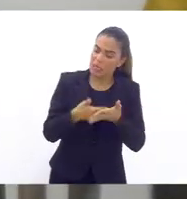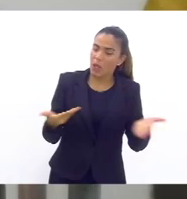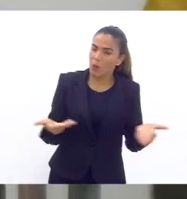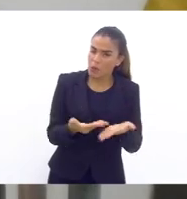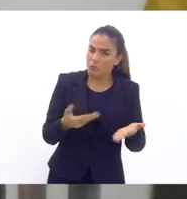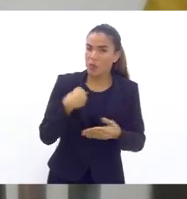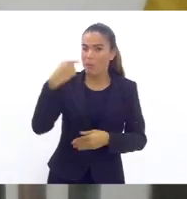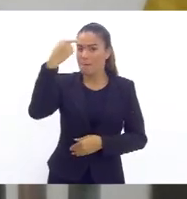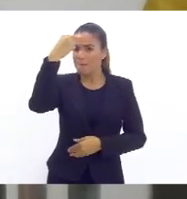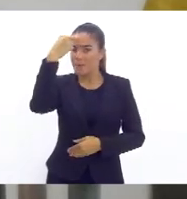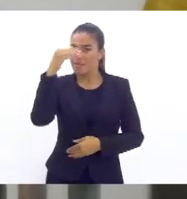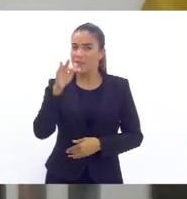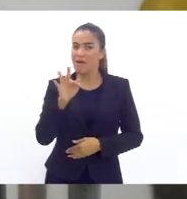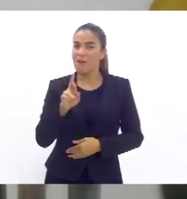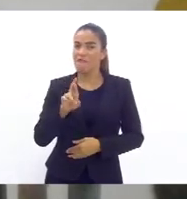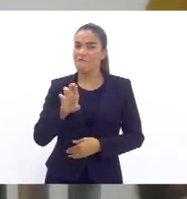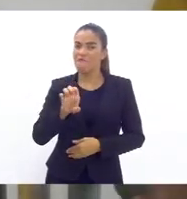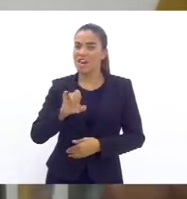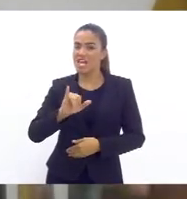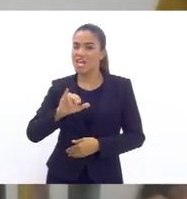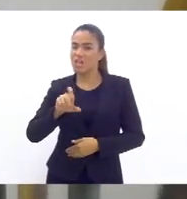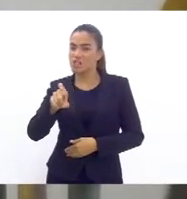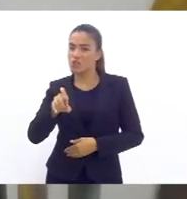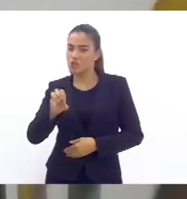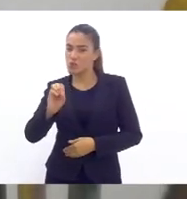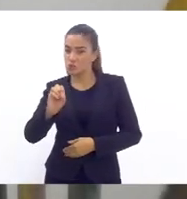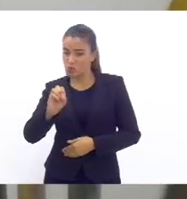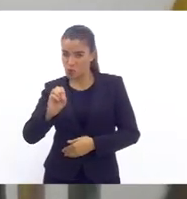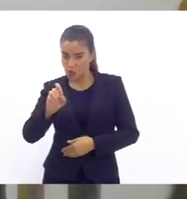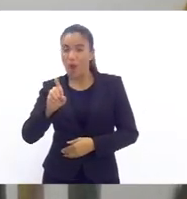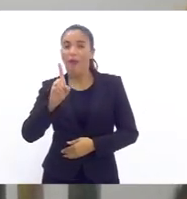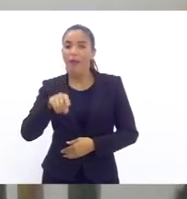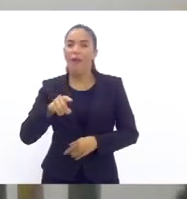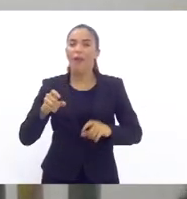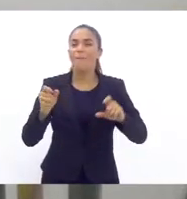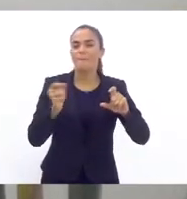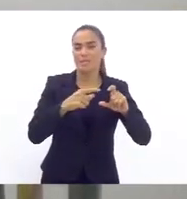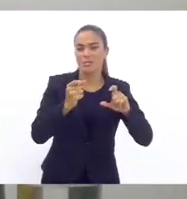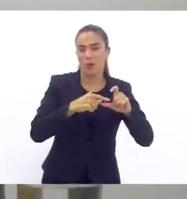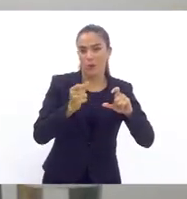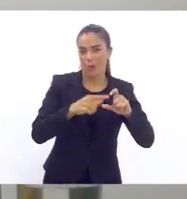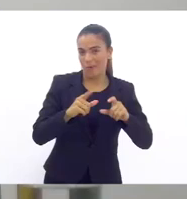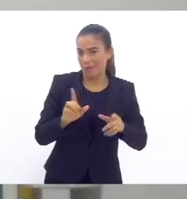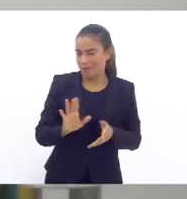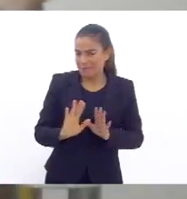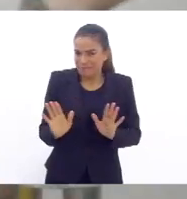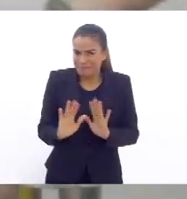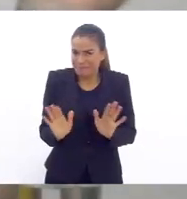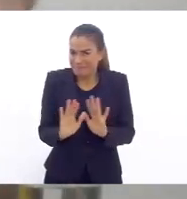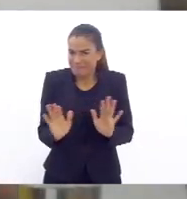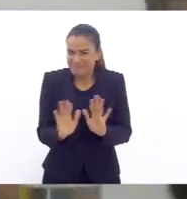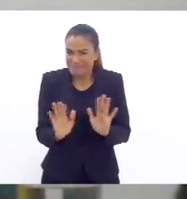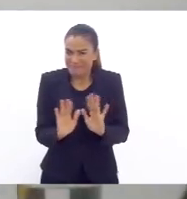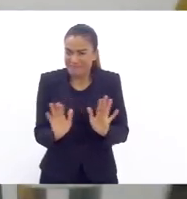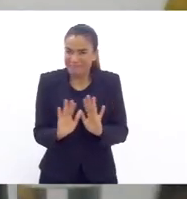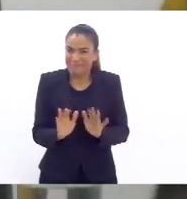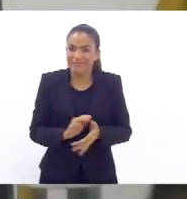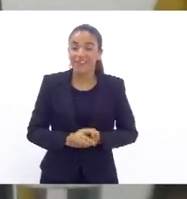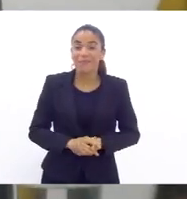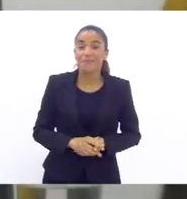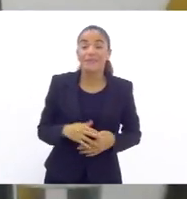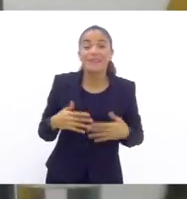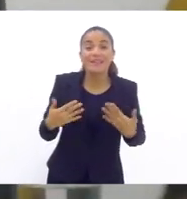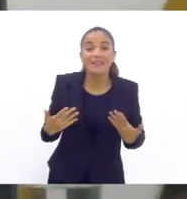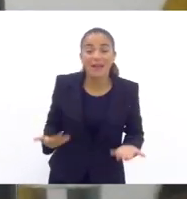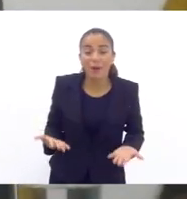acham que o freixo é do pessoal o trecho hoje tá entrando o PT já foi do PSB mas a marca dele no pessoal é muito forte então